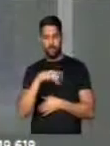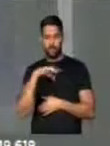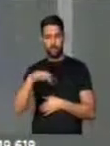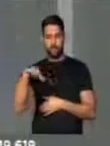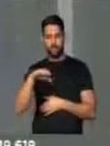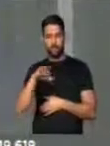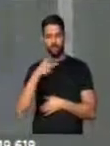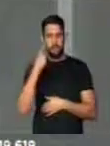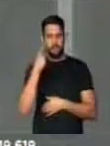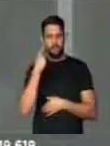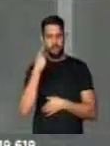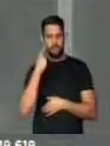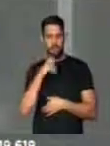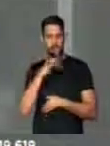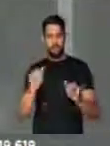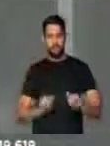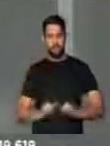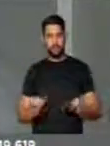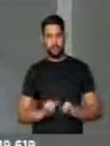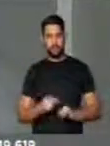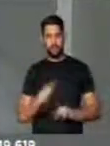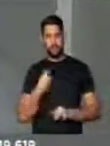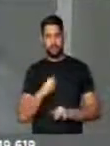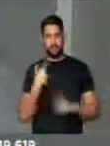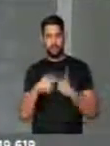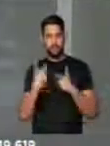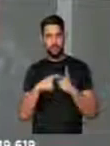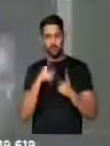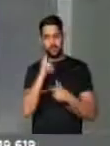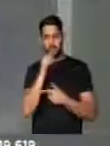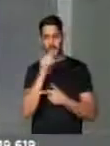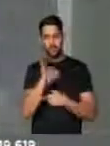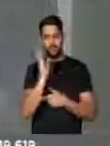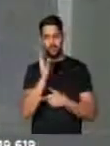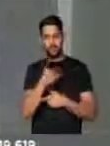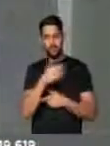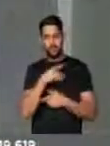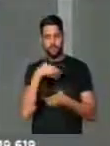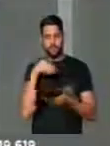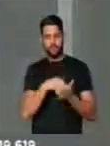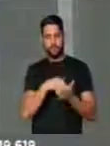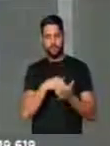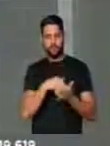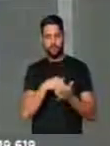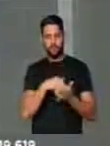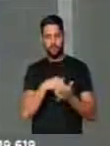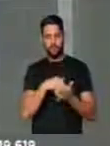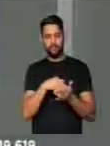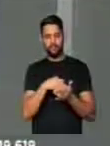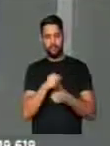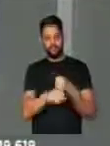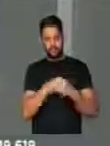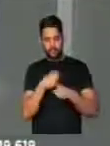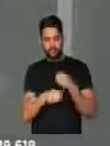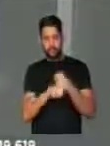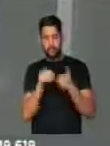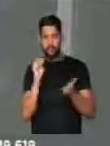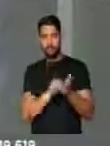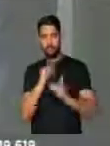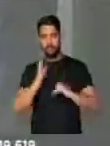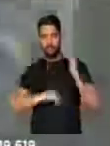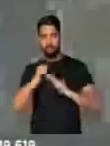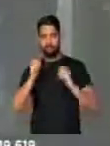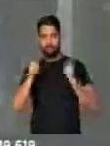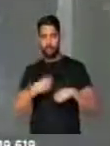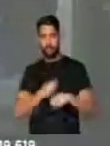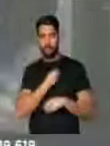região da Grande Fortaleza sofrem risco de ter colapso de abastecimento d'água já agora no final do semestre, exatamente pela incompetência